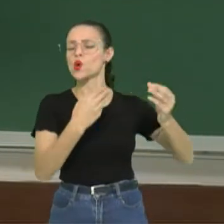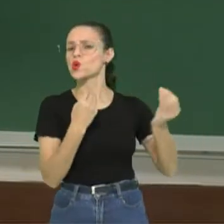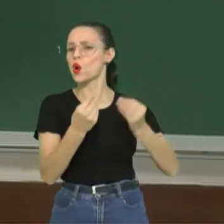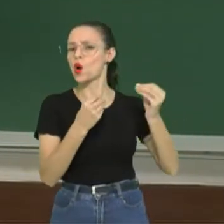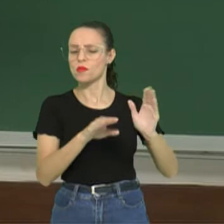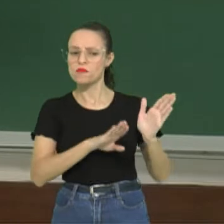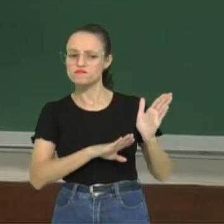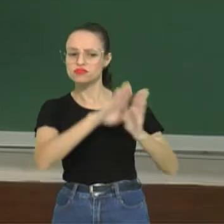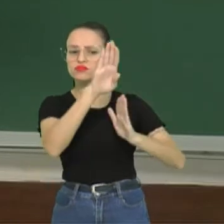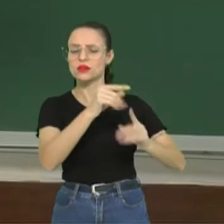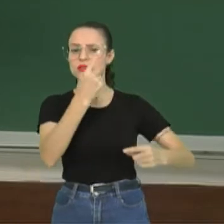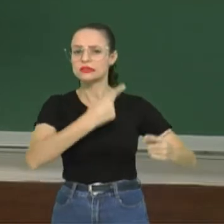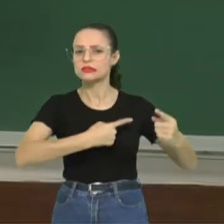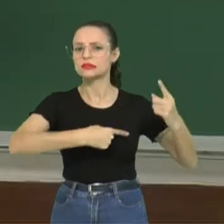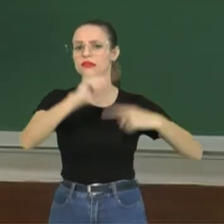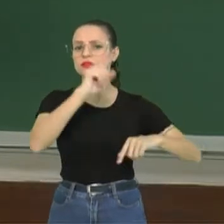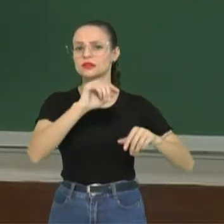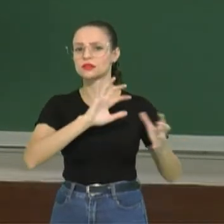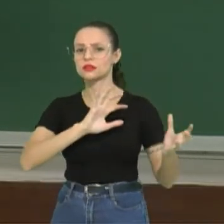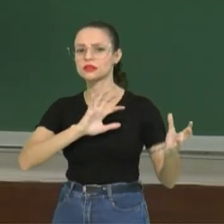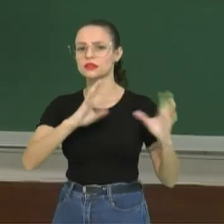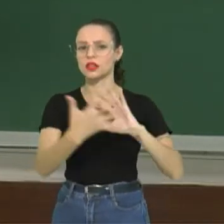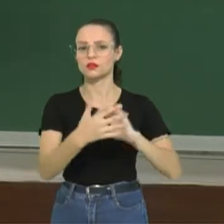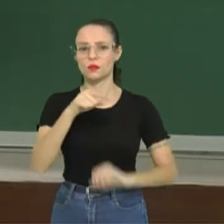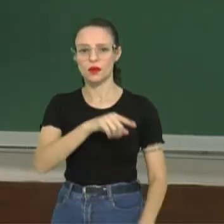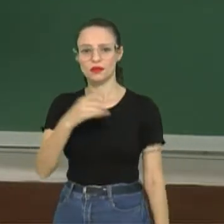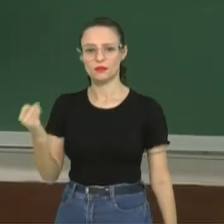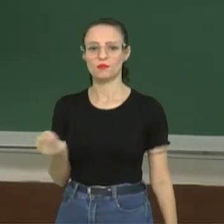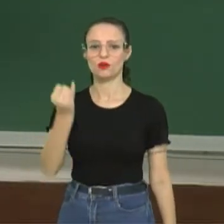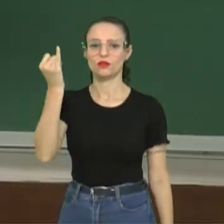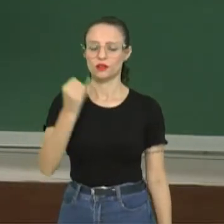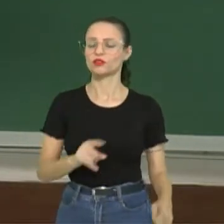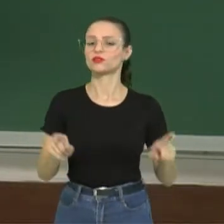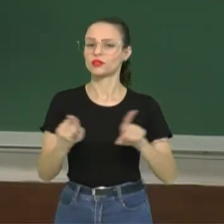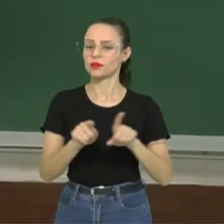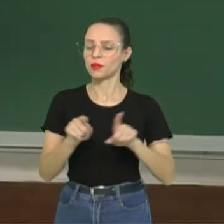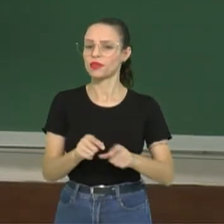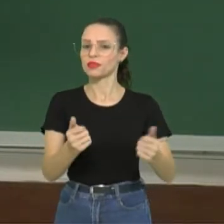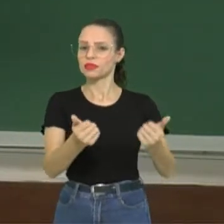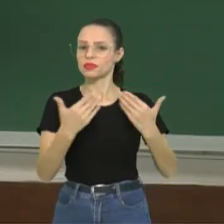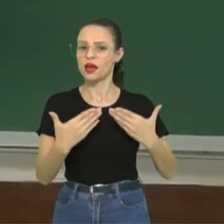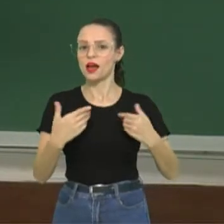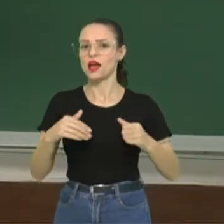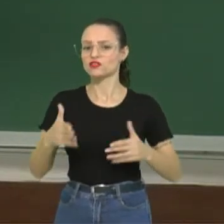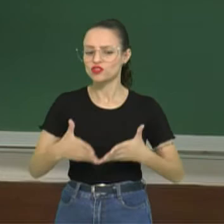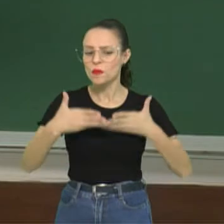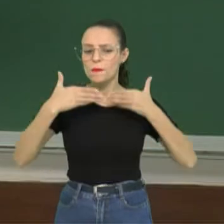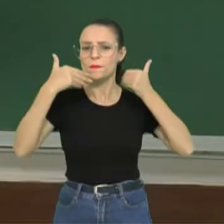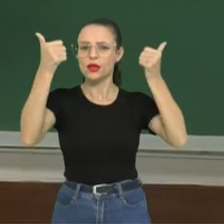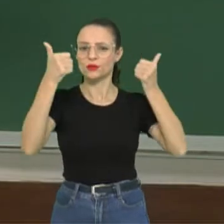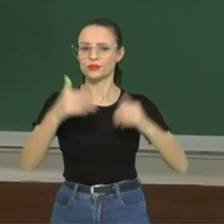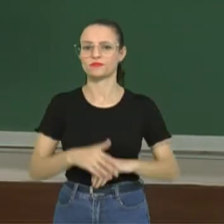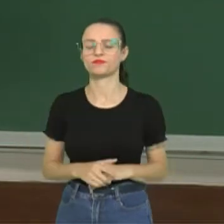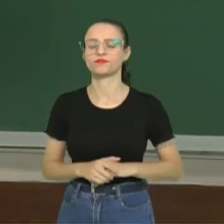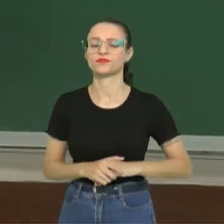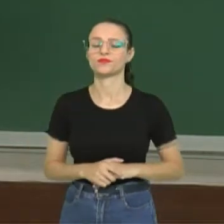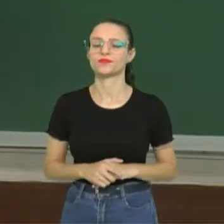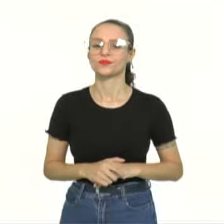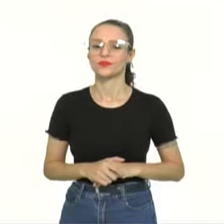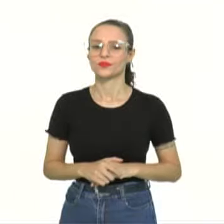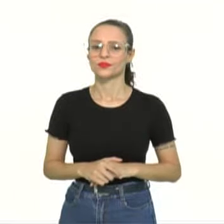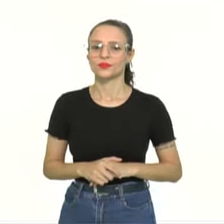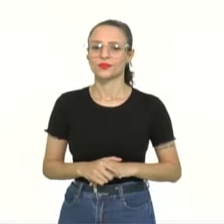se transformam com o tempo e essa transformação é importante e faz com que a gente se aperfeiçoou que a gente melhore